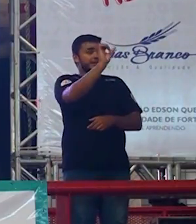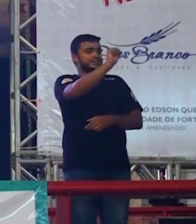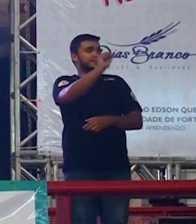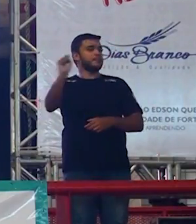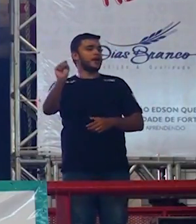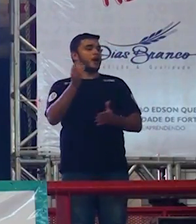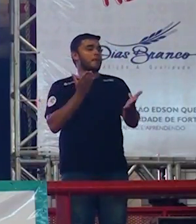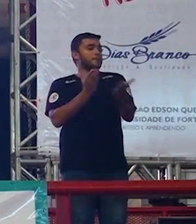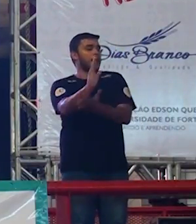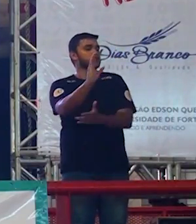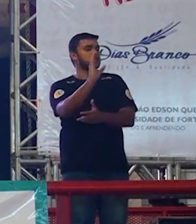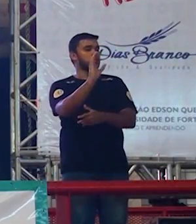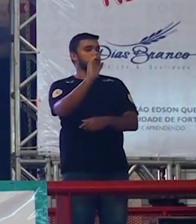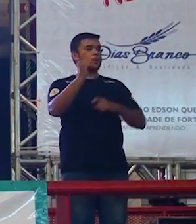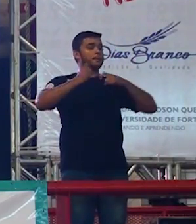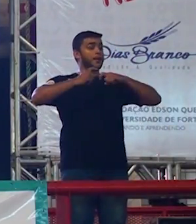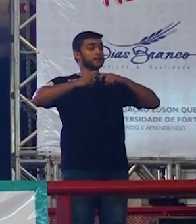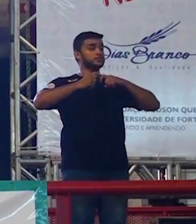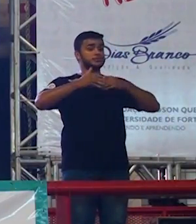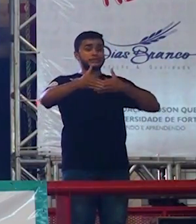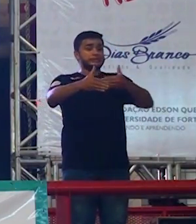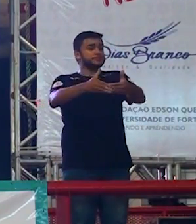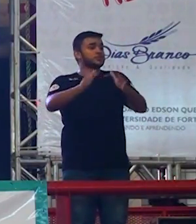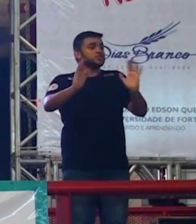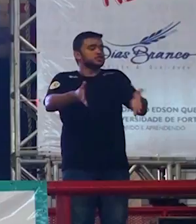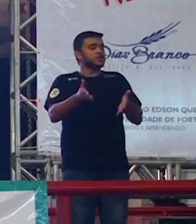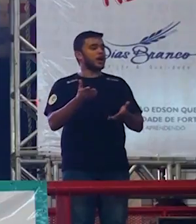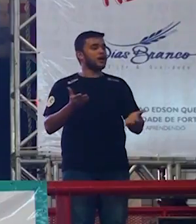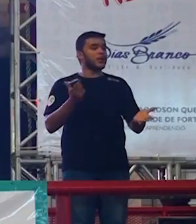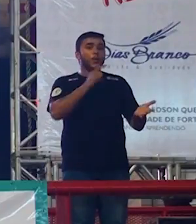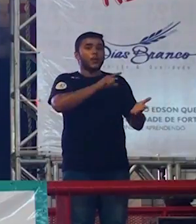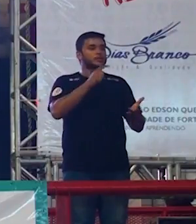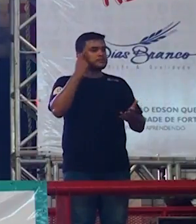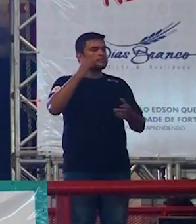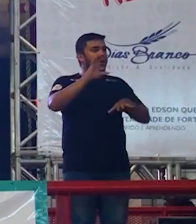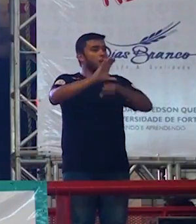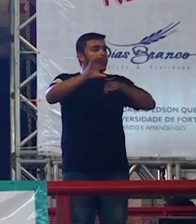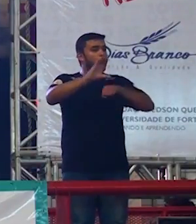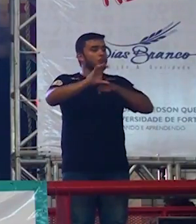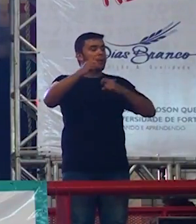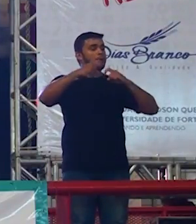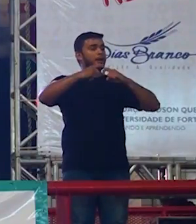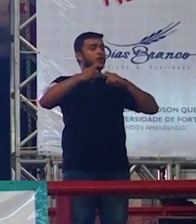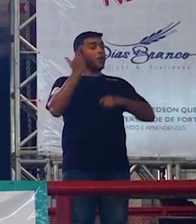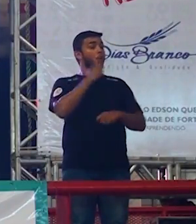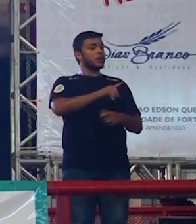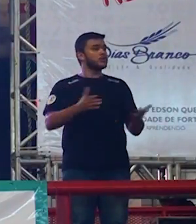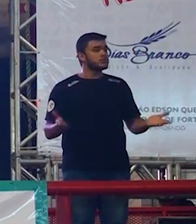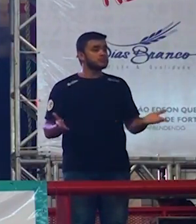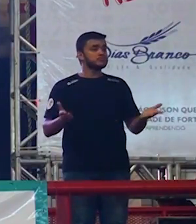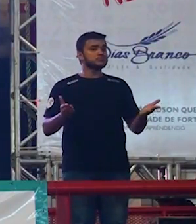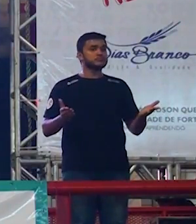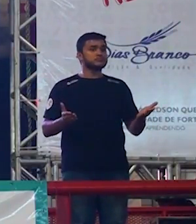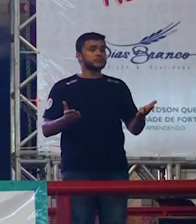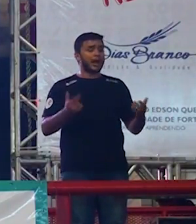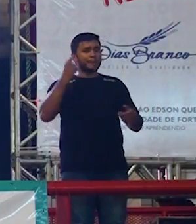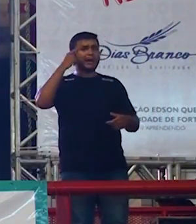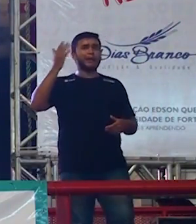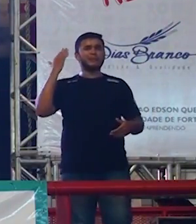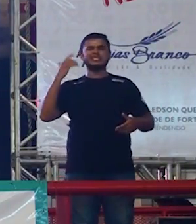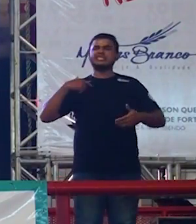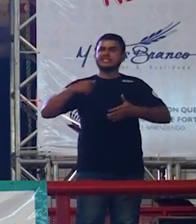de medicina, quase terminando o curso. Não é? Então, eu fico feliz, eu me alegro. Então, se você também